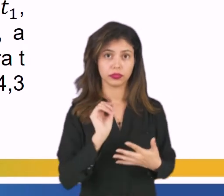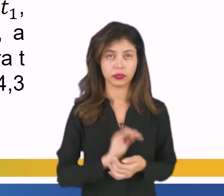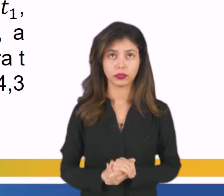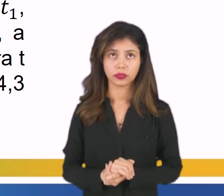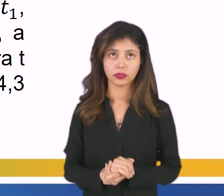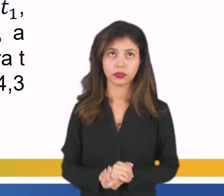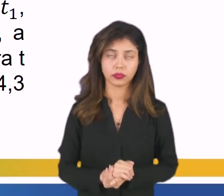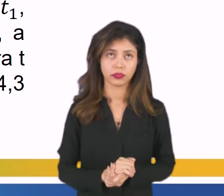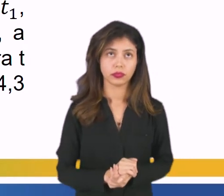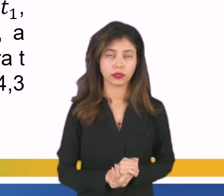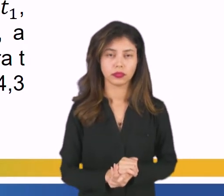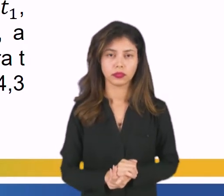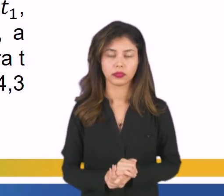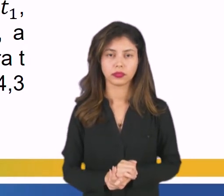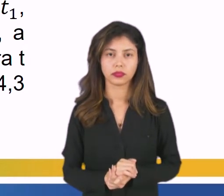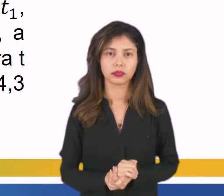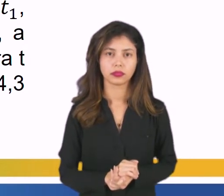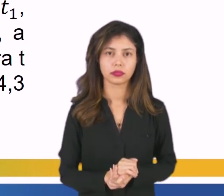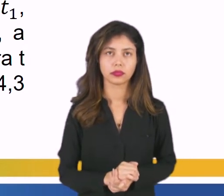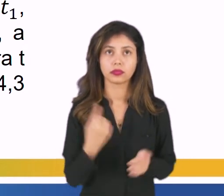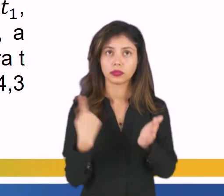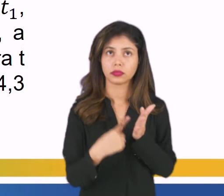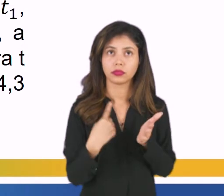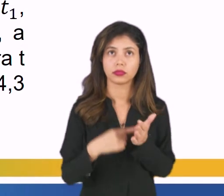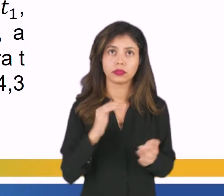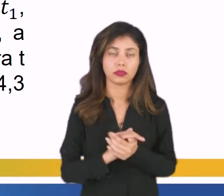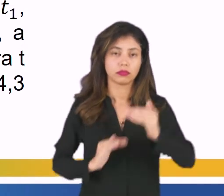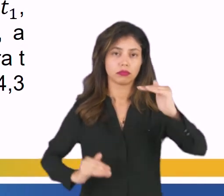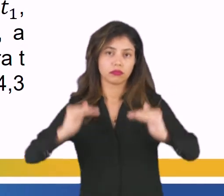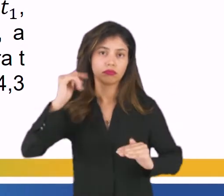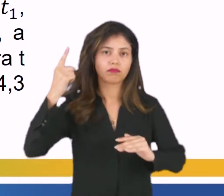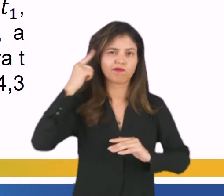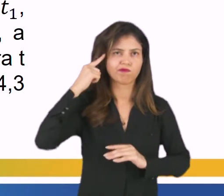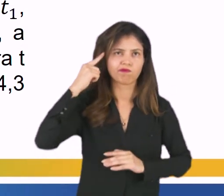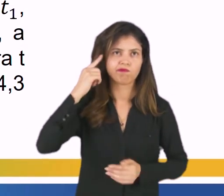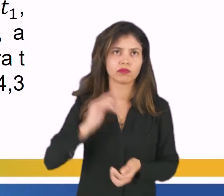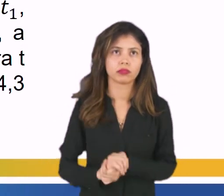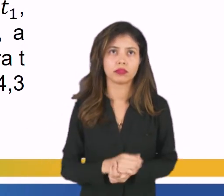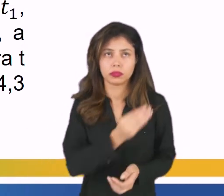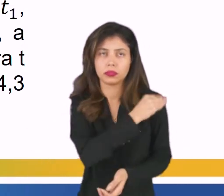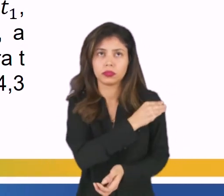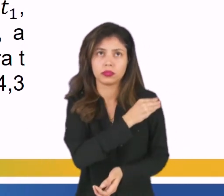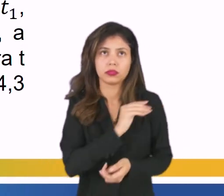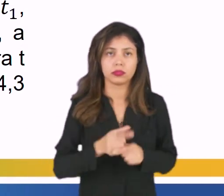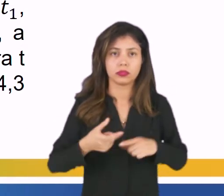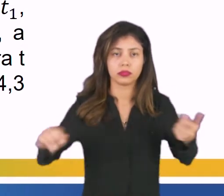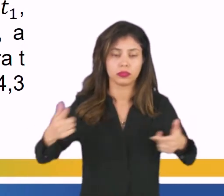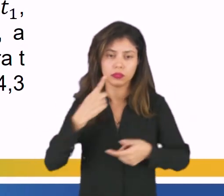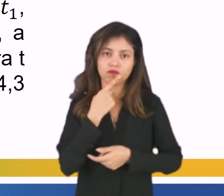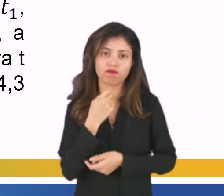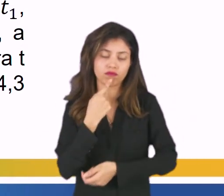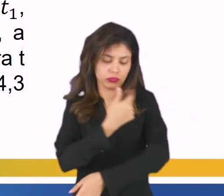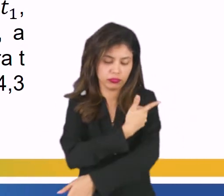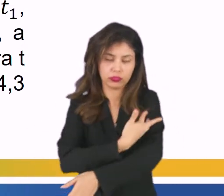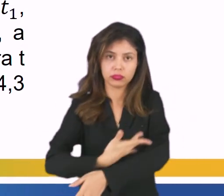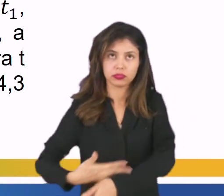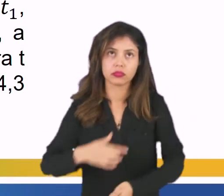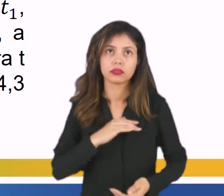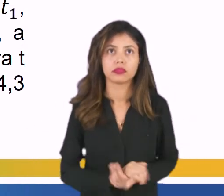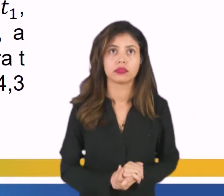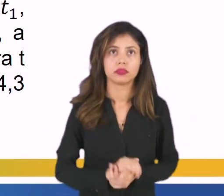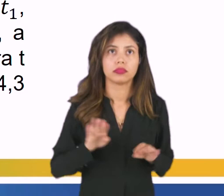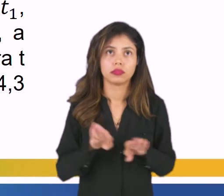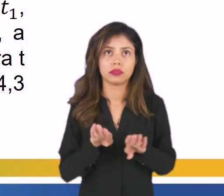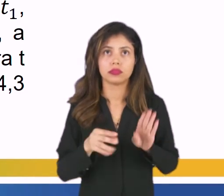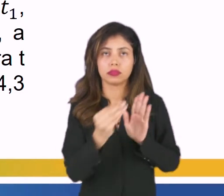teremos aqui, aplicado à inequação. Considere que o nível de concentração de um álcool na corrente sanguínea é